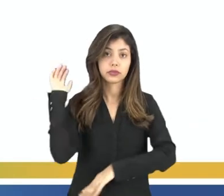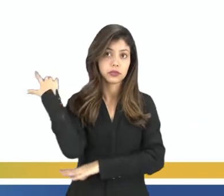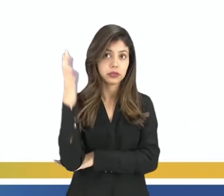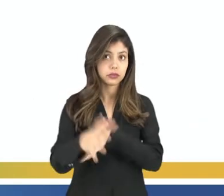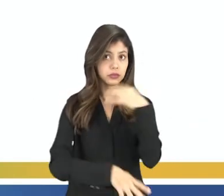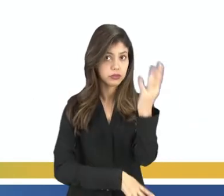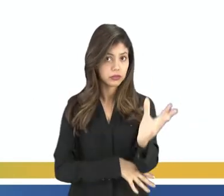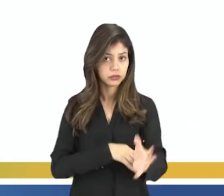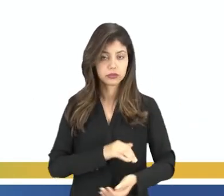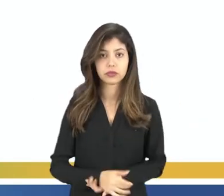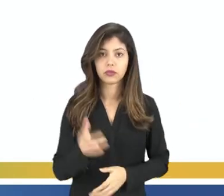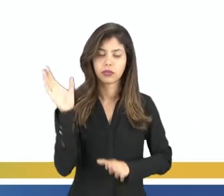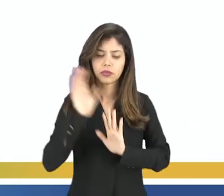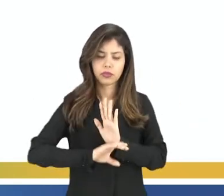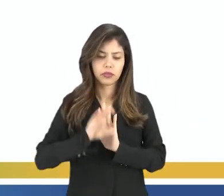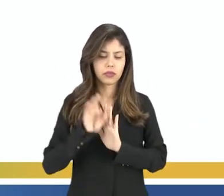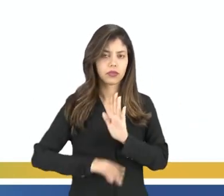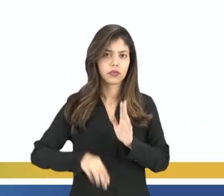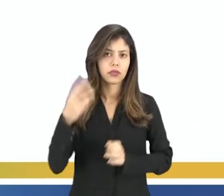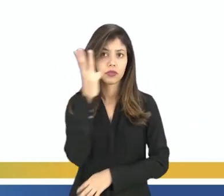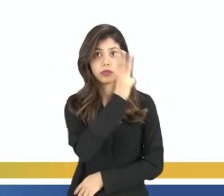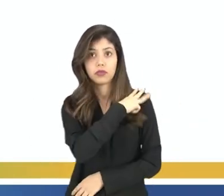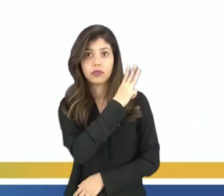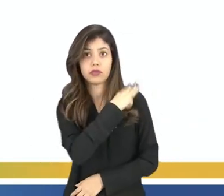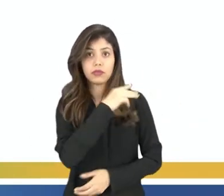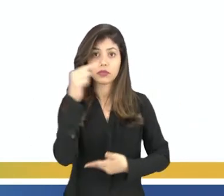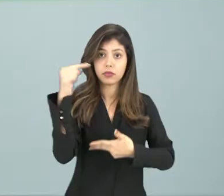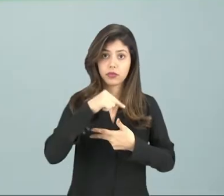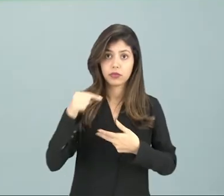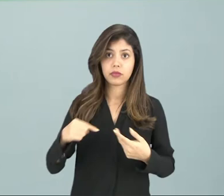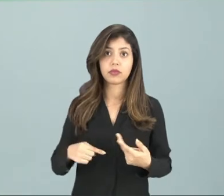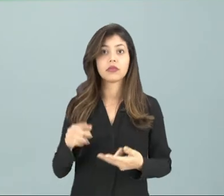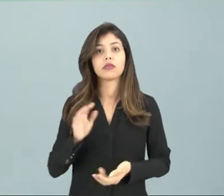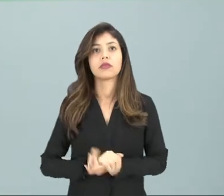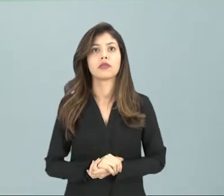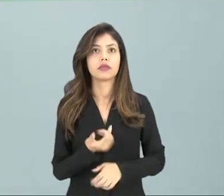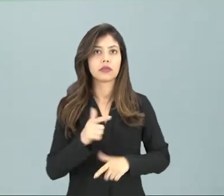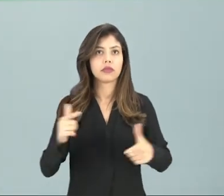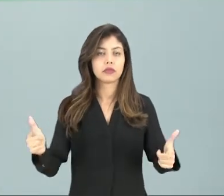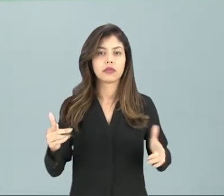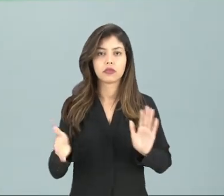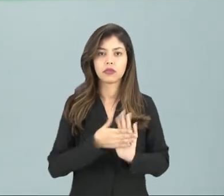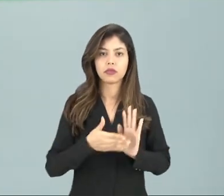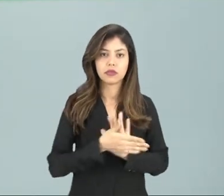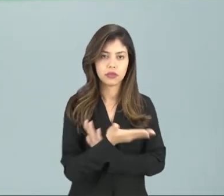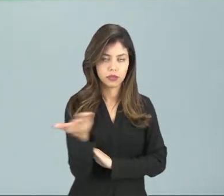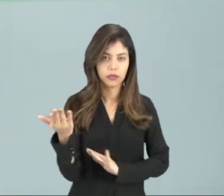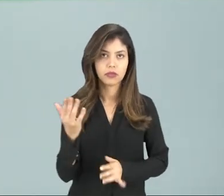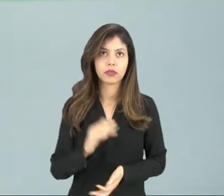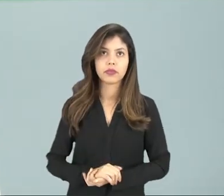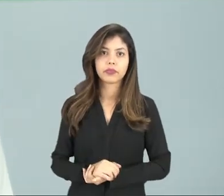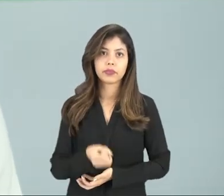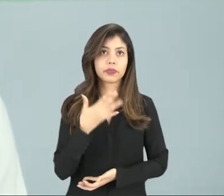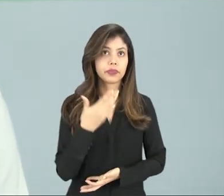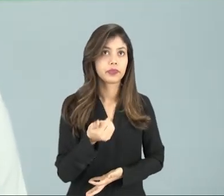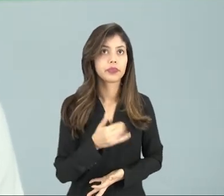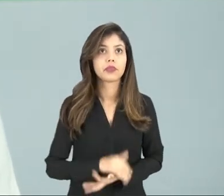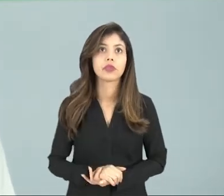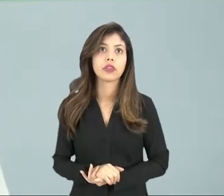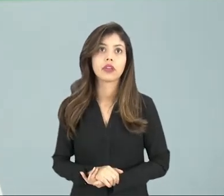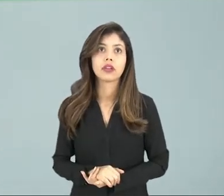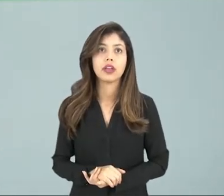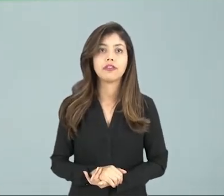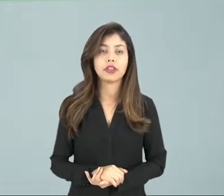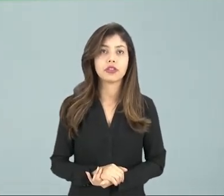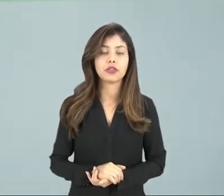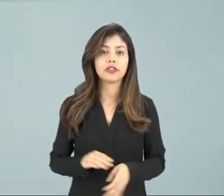química ambiental conteúdo que faz parte do terceiro ano do ensino médio e com a grande proposta porém tranquilo